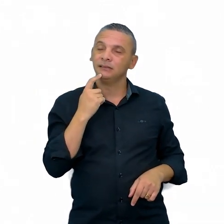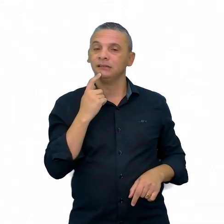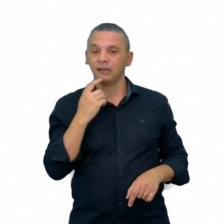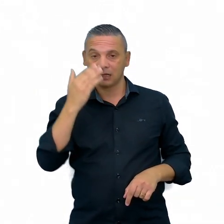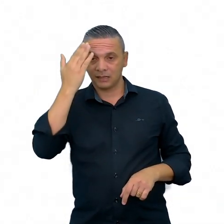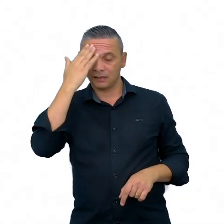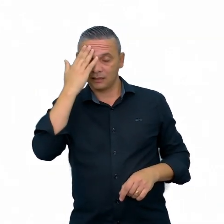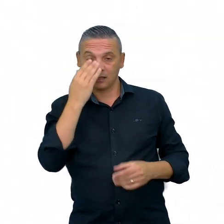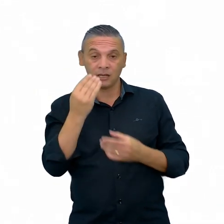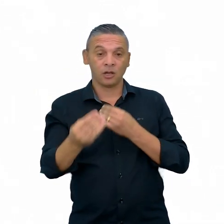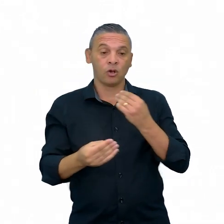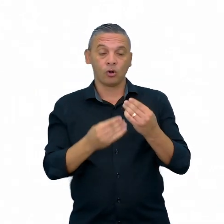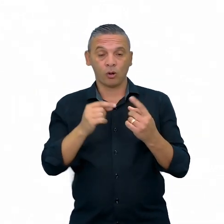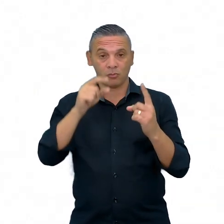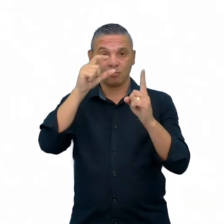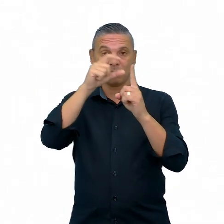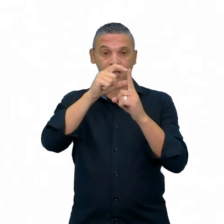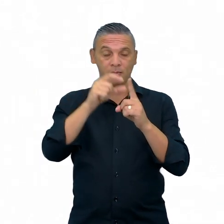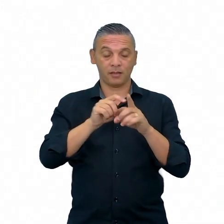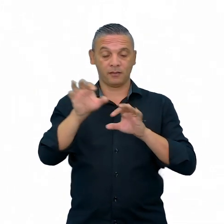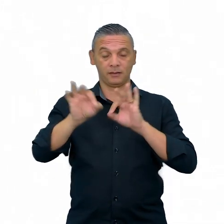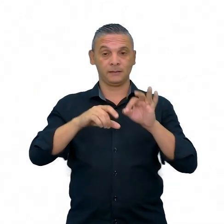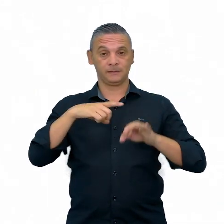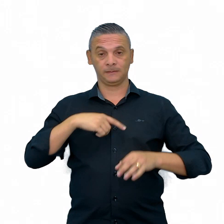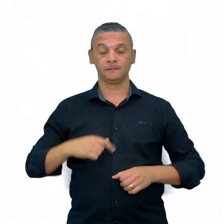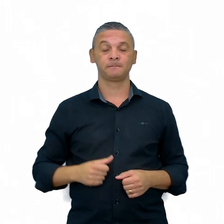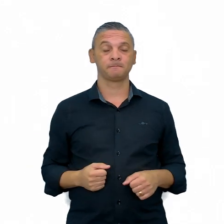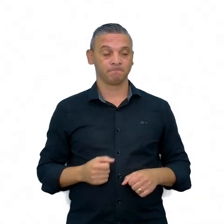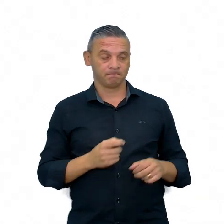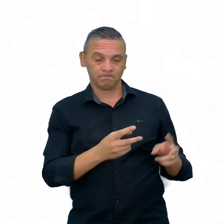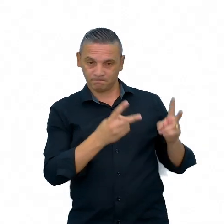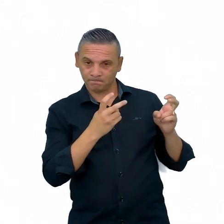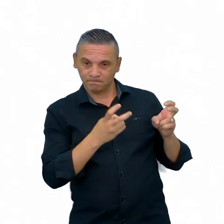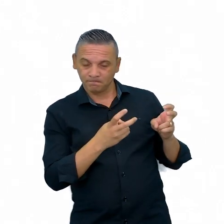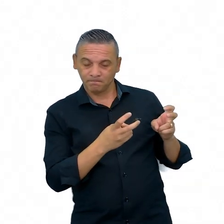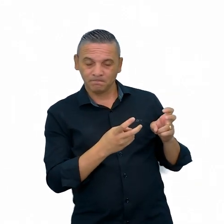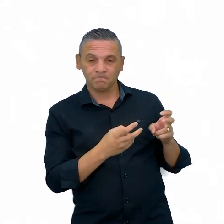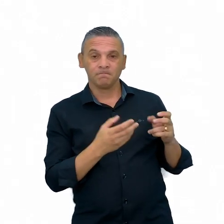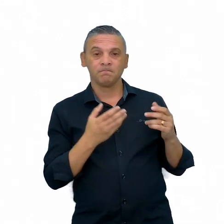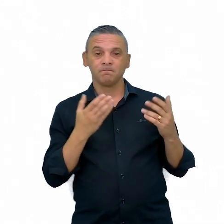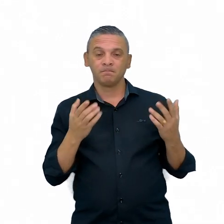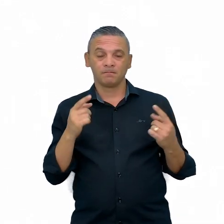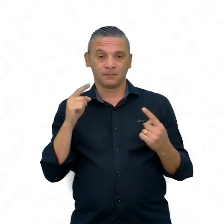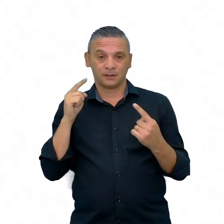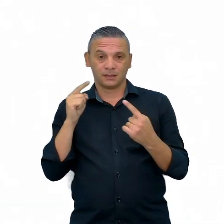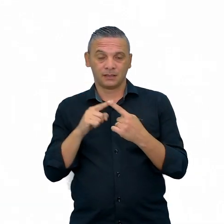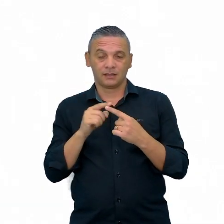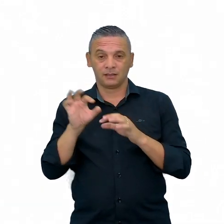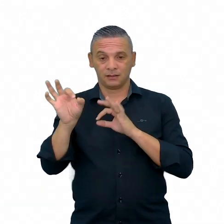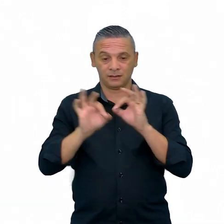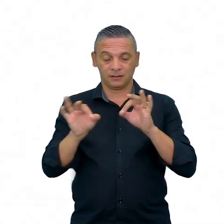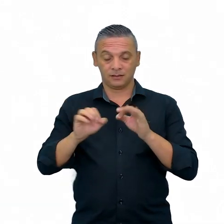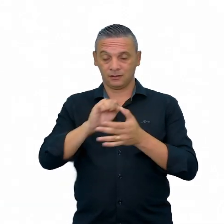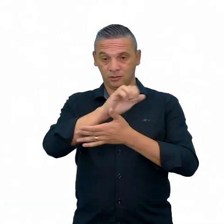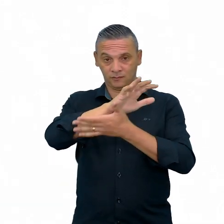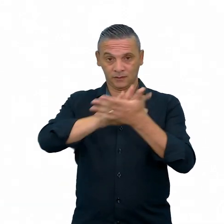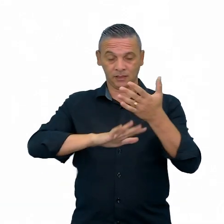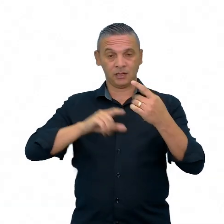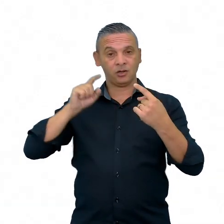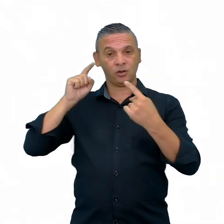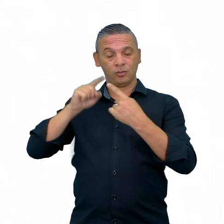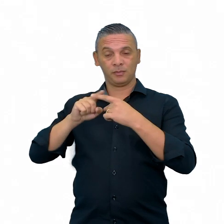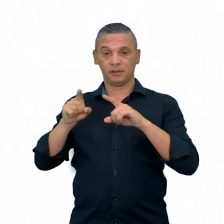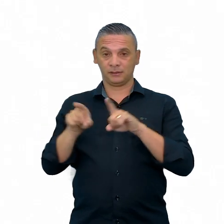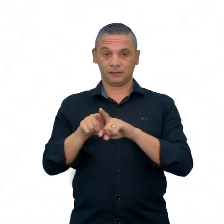familiarizar com essas palavras diferenciadas também. Percebam que esse exercício ele traz já